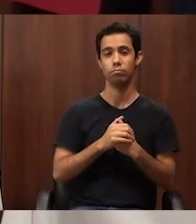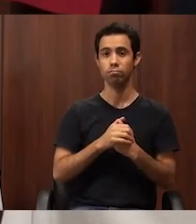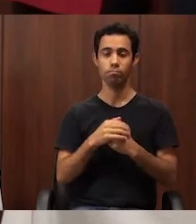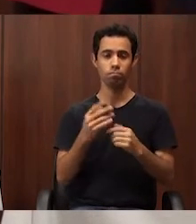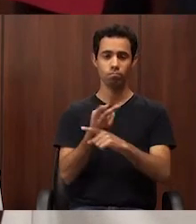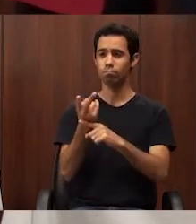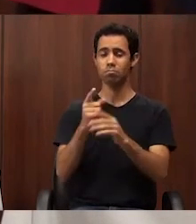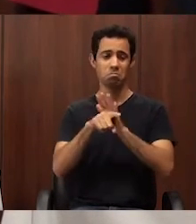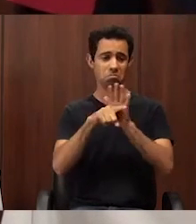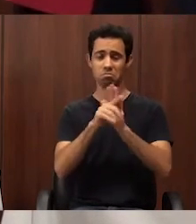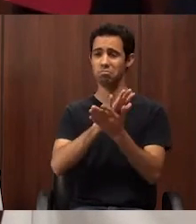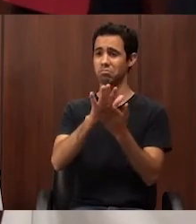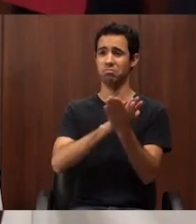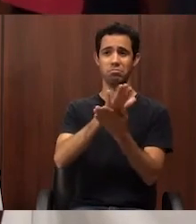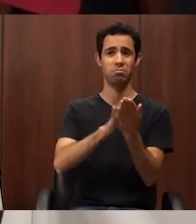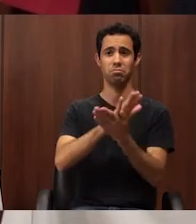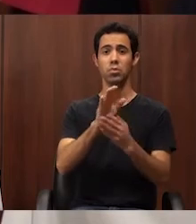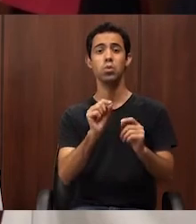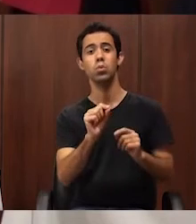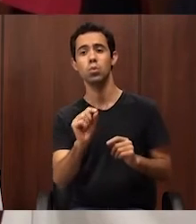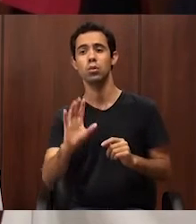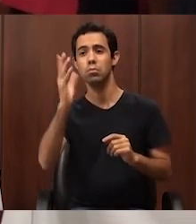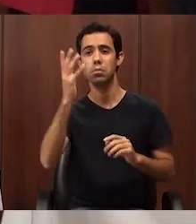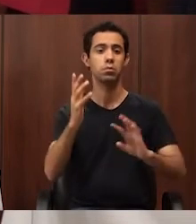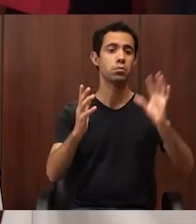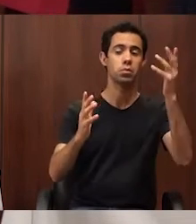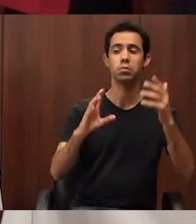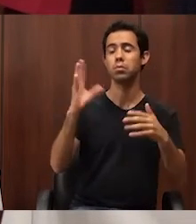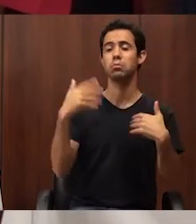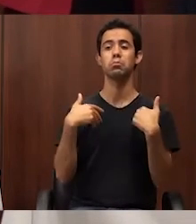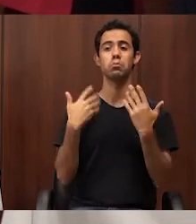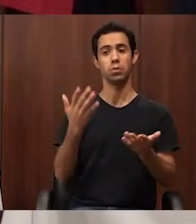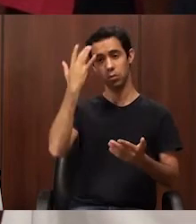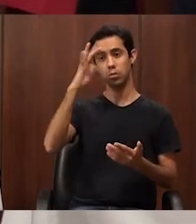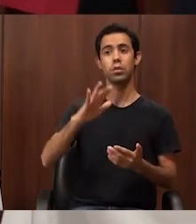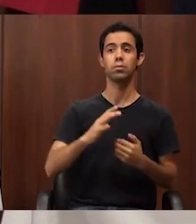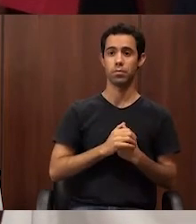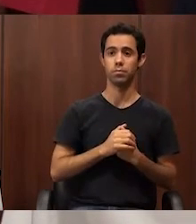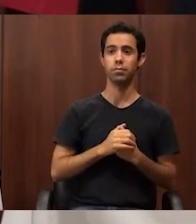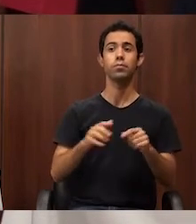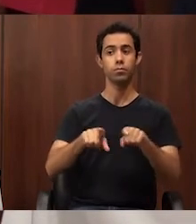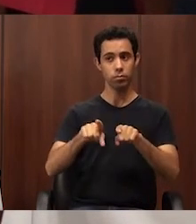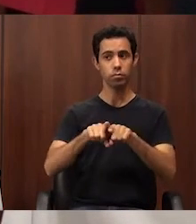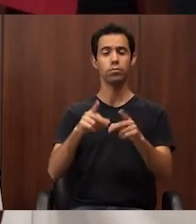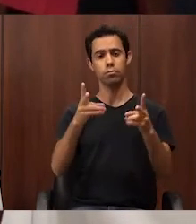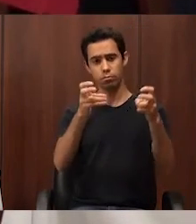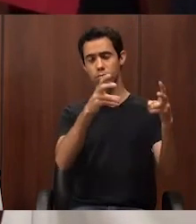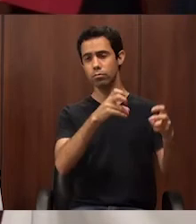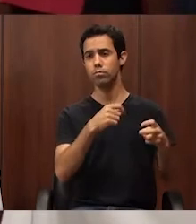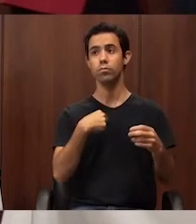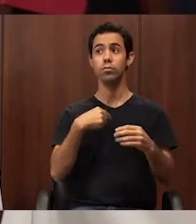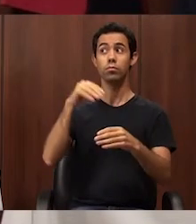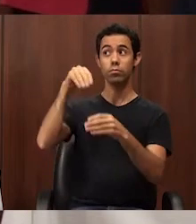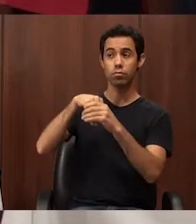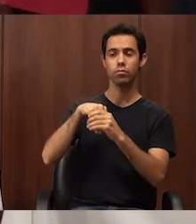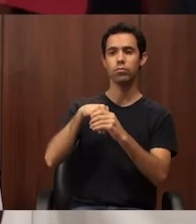nem dimensionar efetivamente o que está acontecendo, né? E isso nos permitiria também saber essa demanda, porque